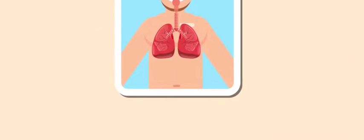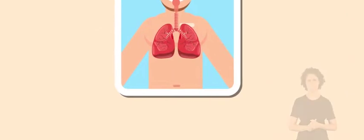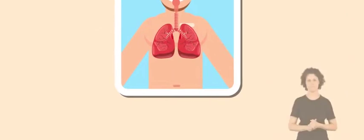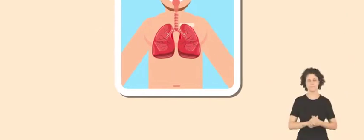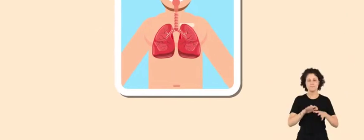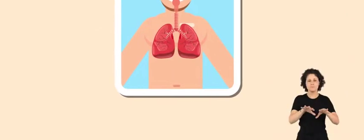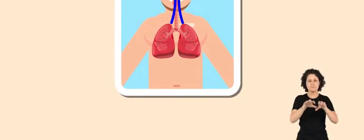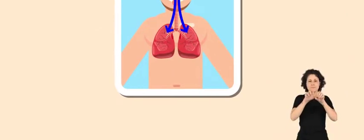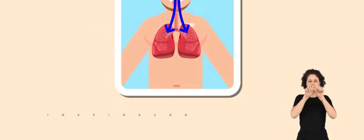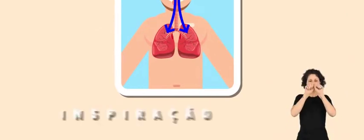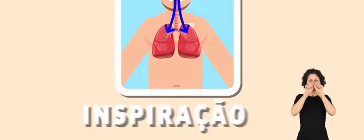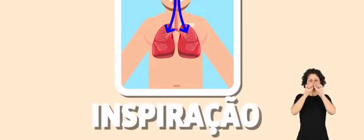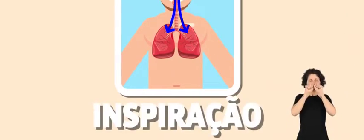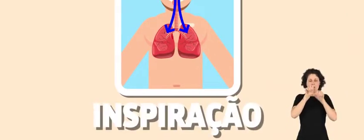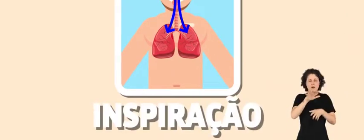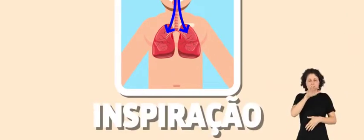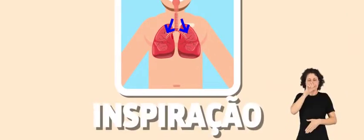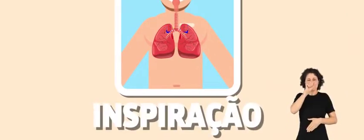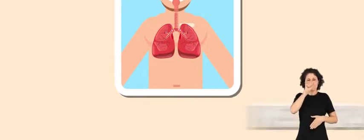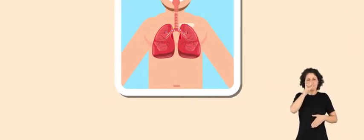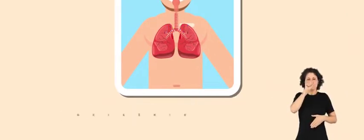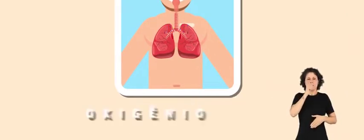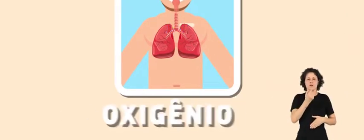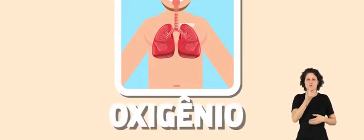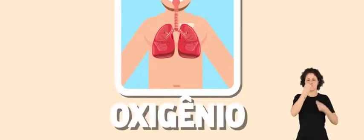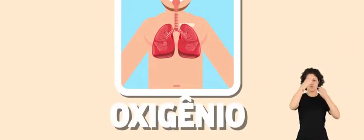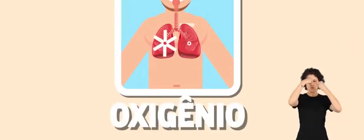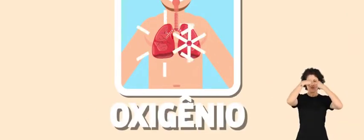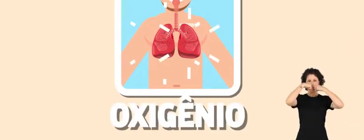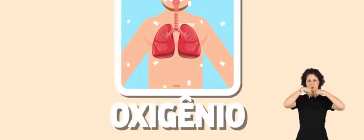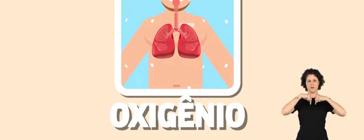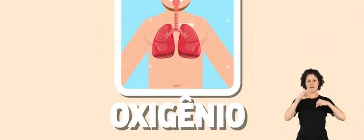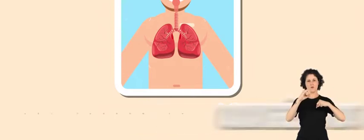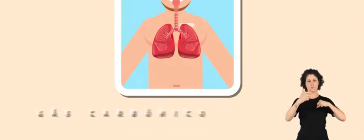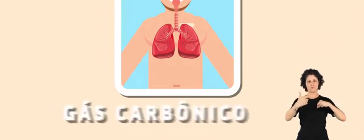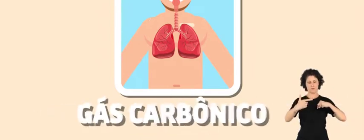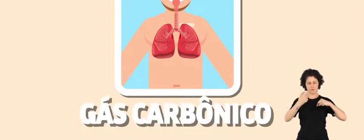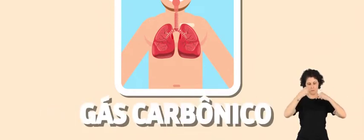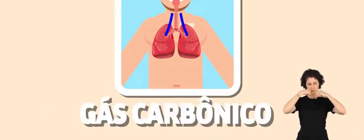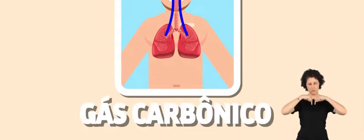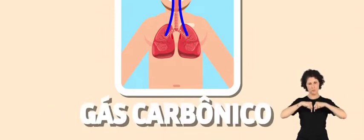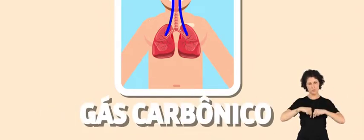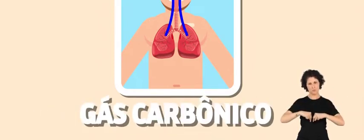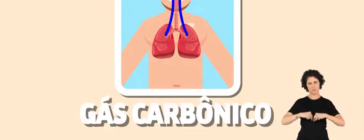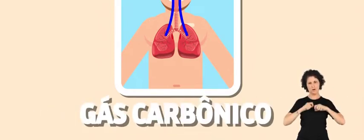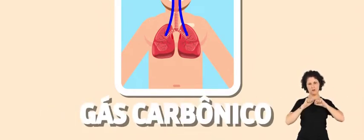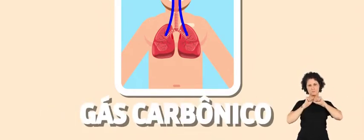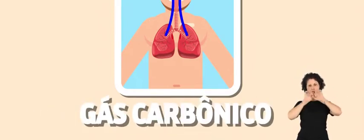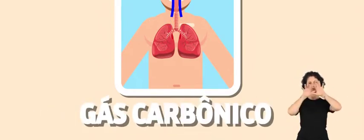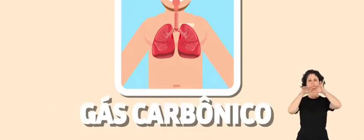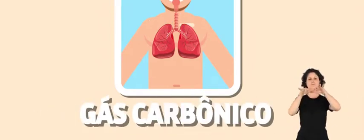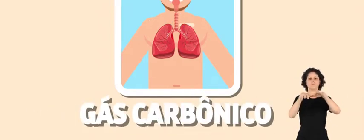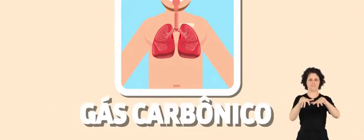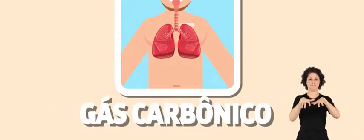Quando puxamos o ar na inspiração, armazenamos oxigênio em nossos pulmões e liberamos o gás carbônico